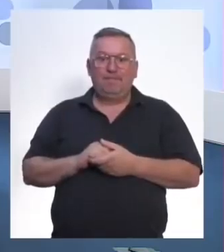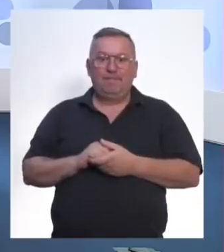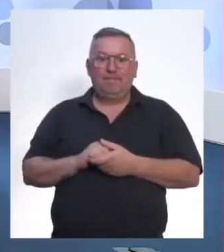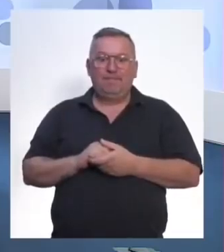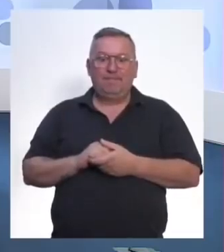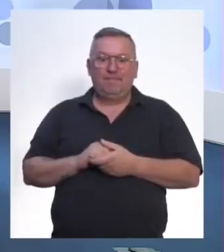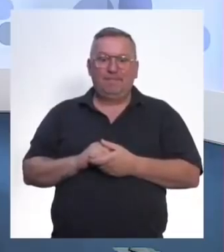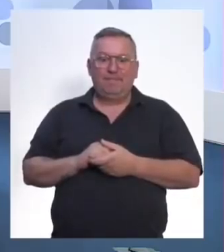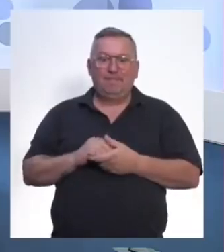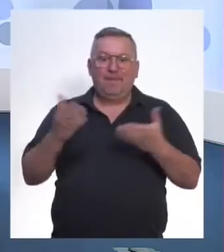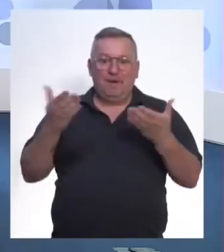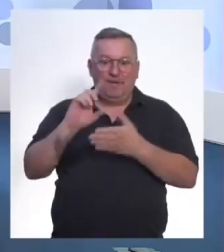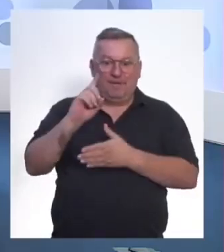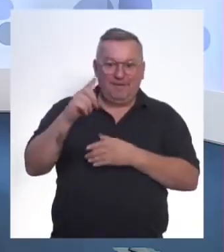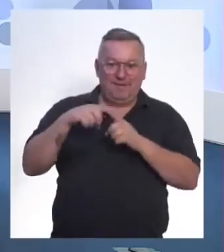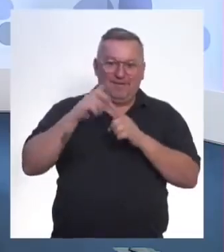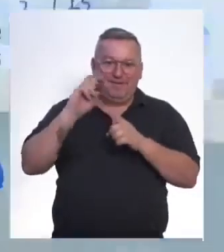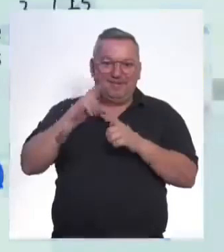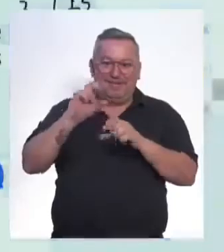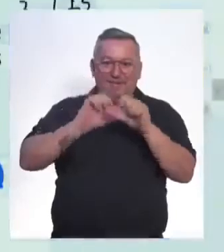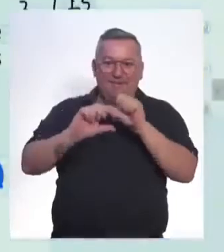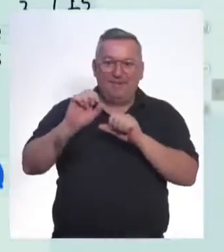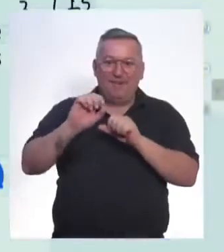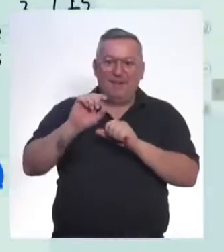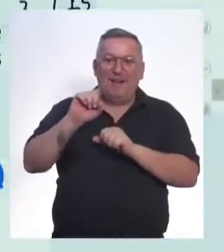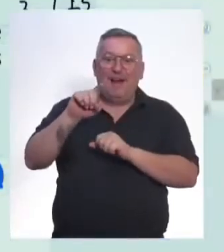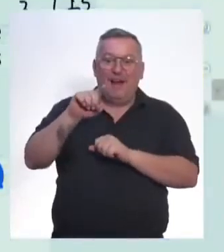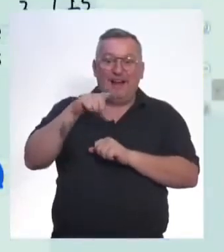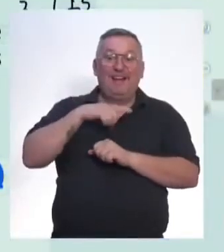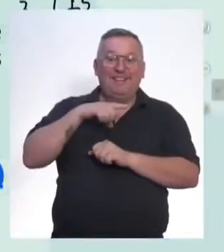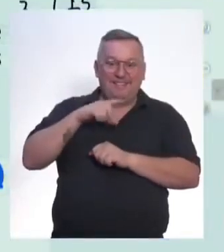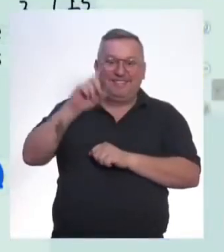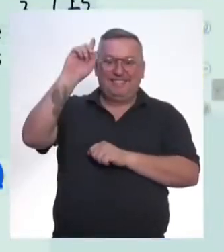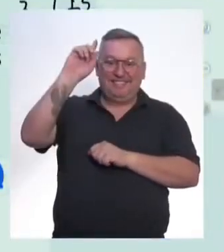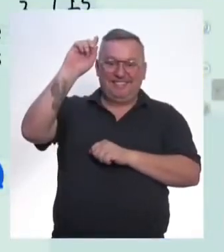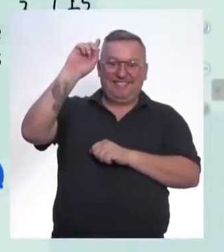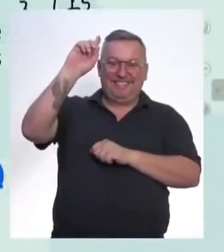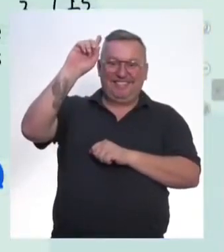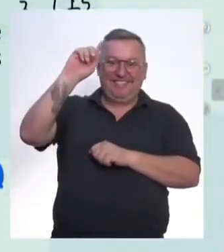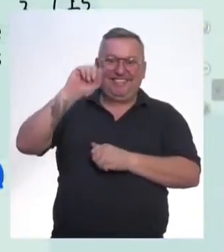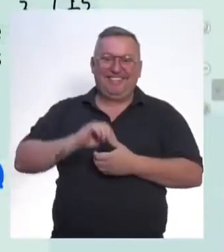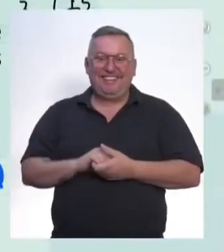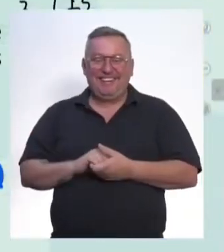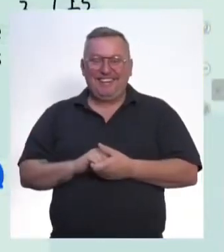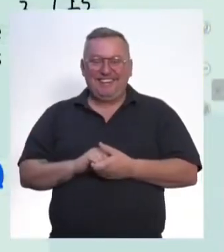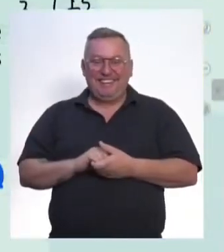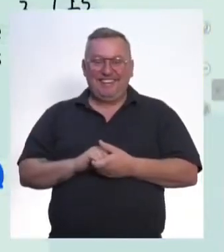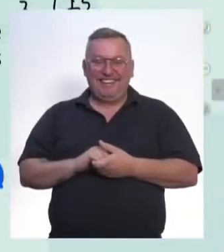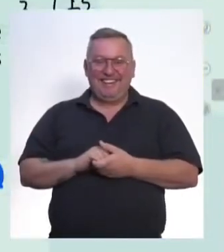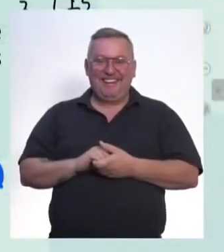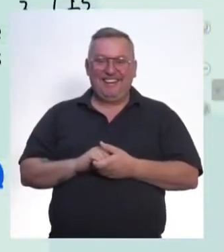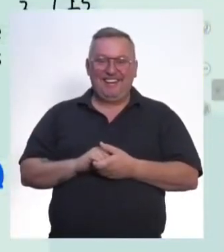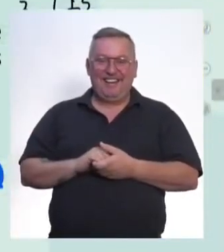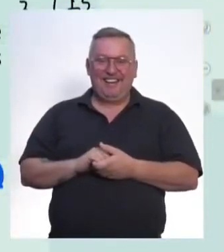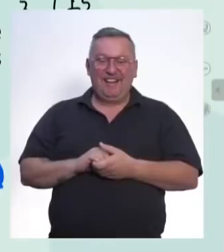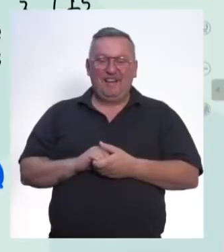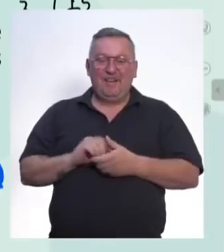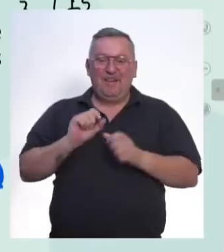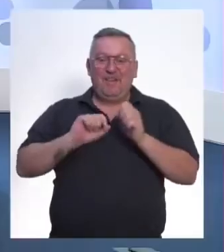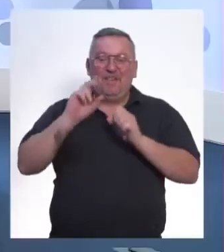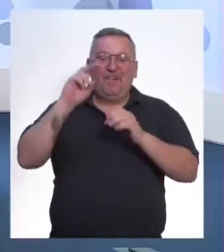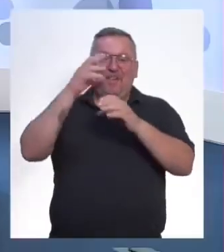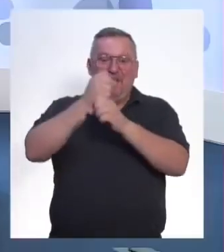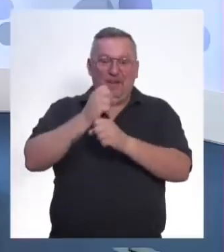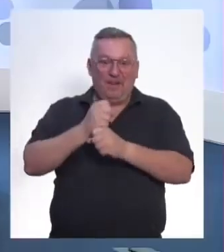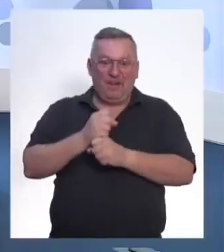Não. Tá. Agora não, porque eles mudaram o foco, tá. mas 3... estava atrás do nosso amiguinho ali. Tá. Então, peraí, tá? Vamos fazer essa conta